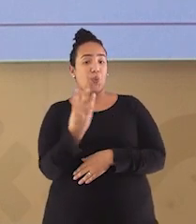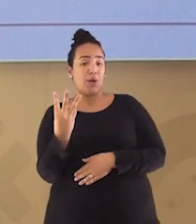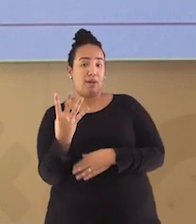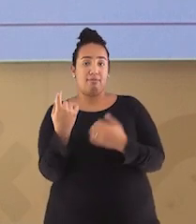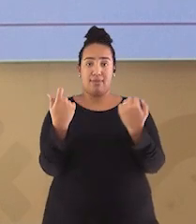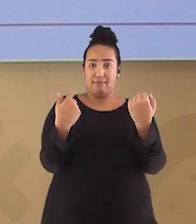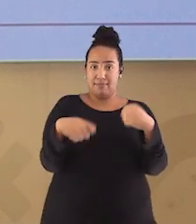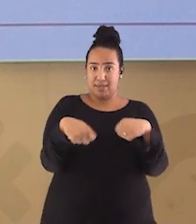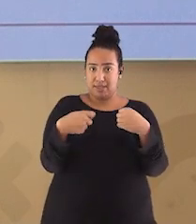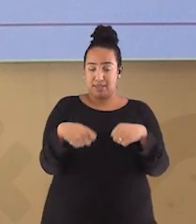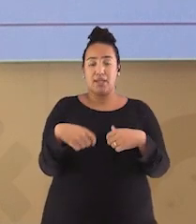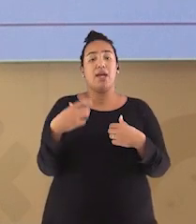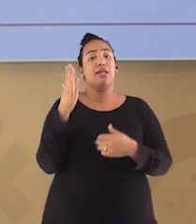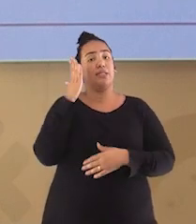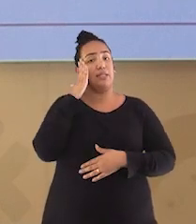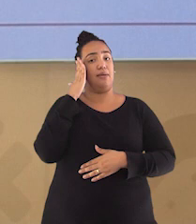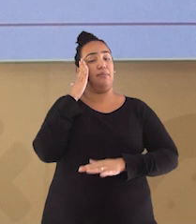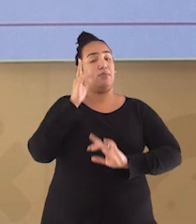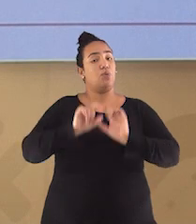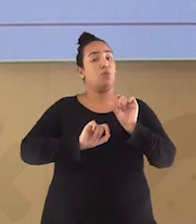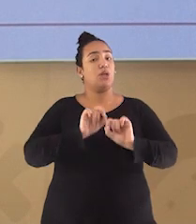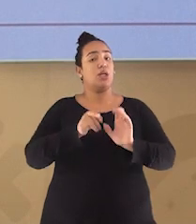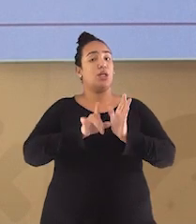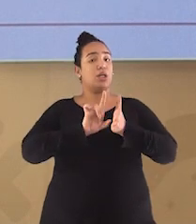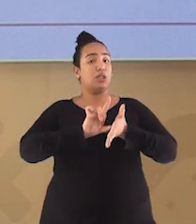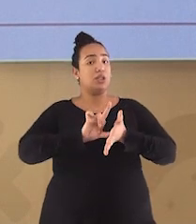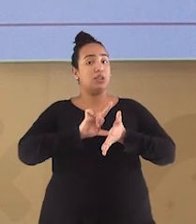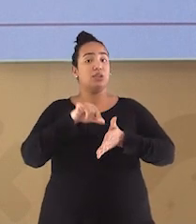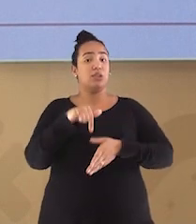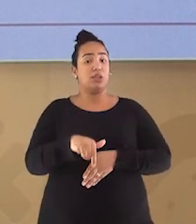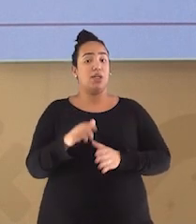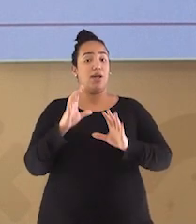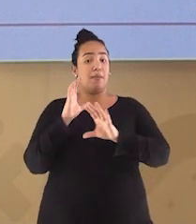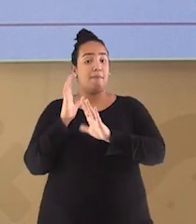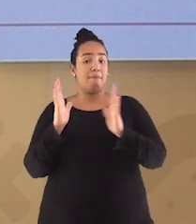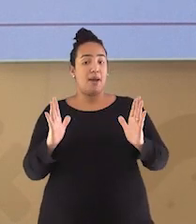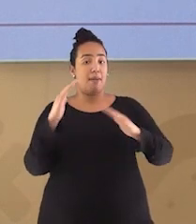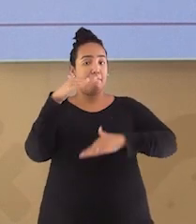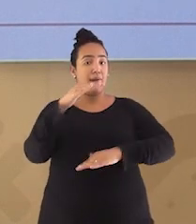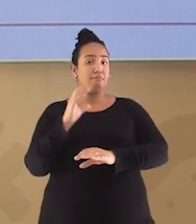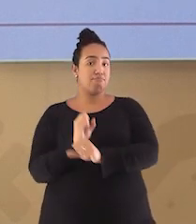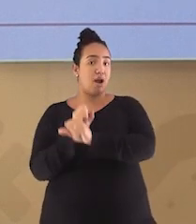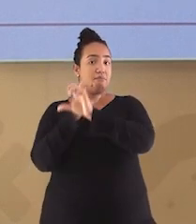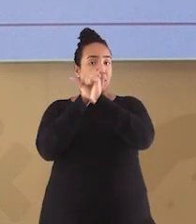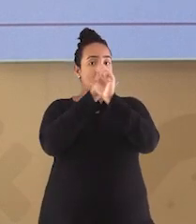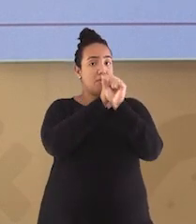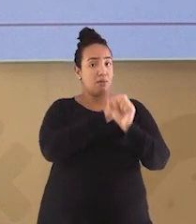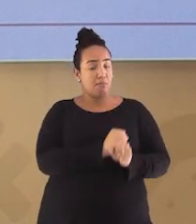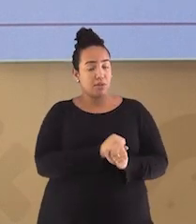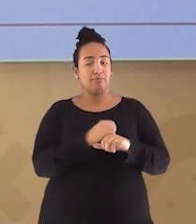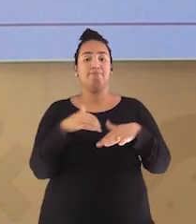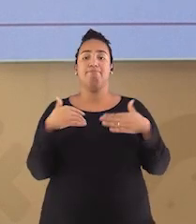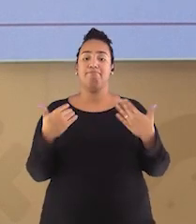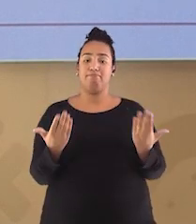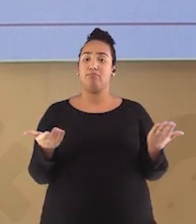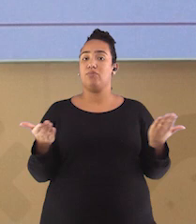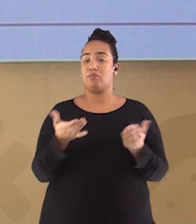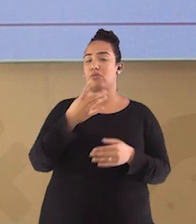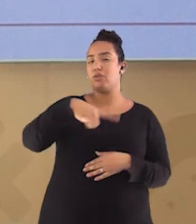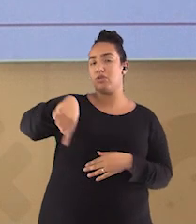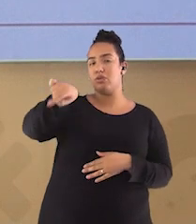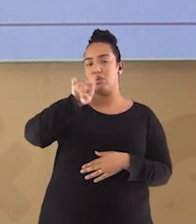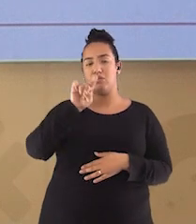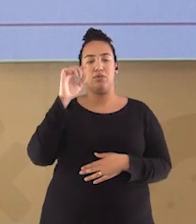precisar ele deve calcular o perímetro do local que ele quer cercar por isso Vamos considerar